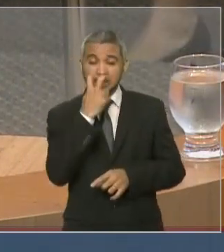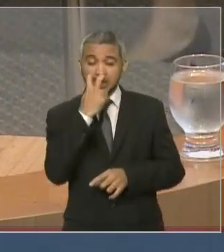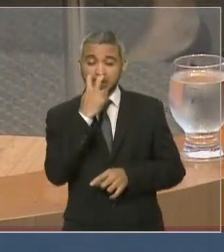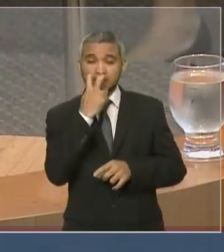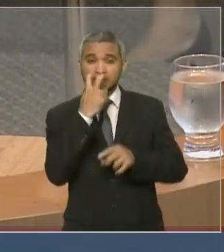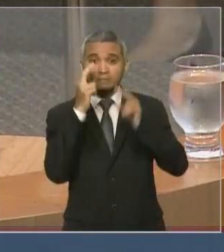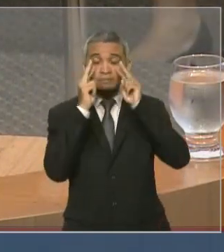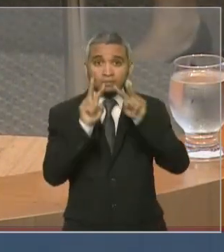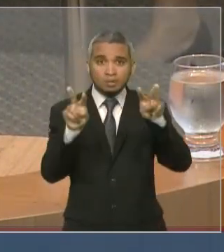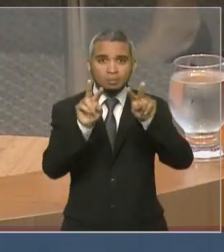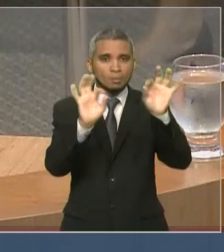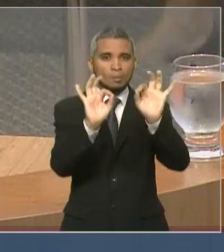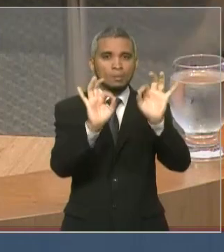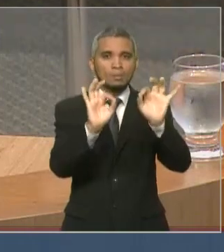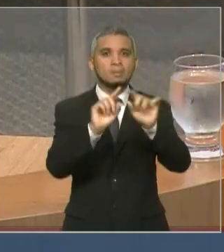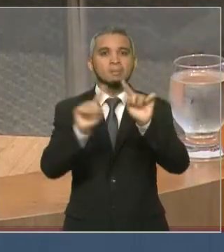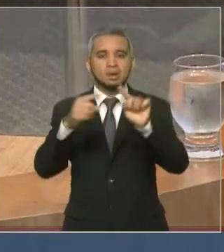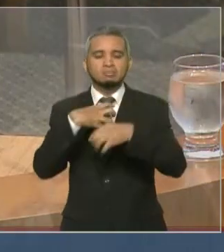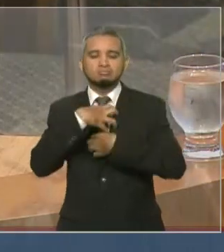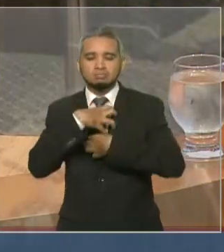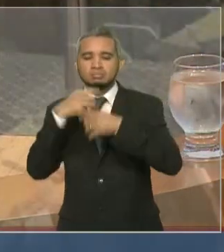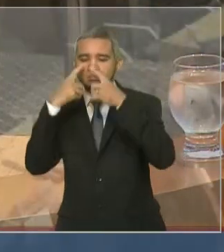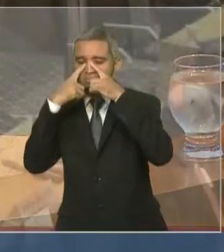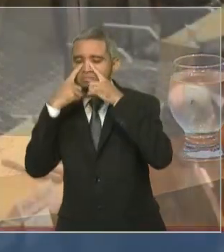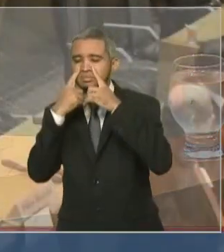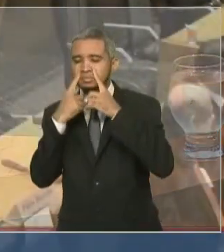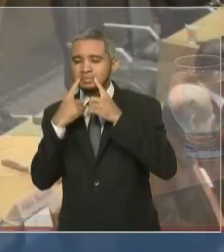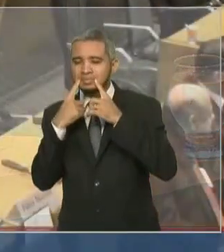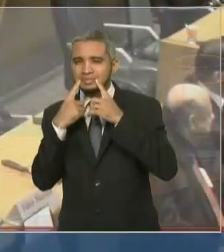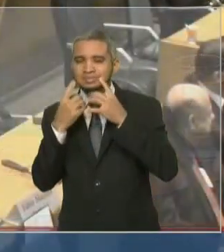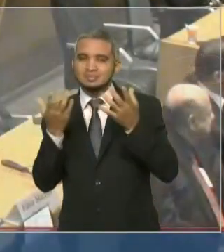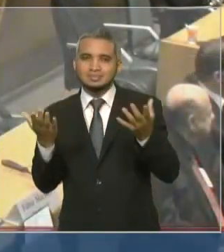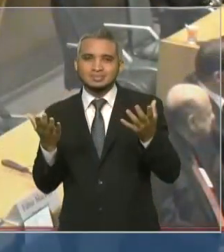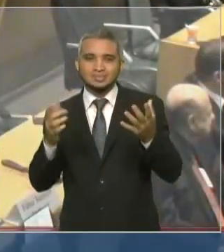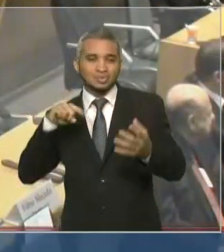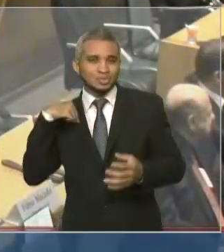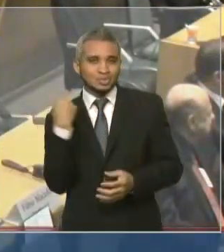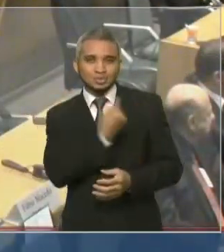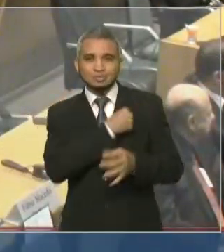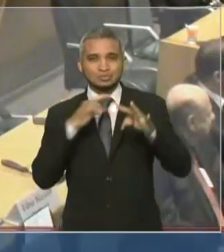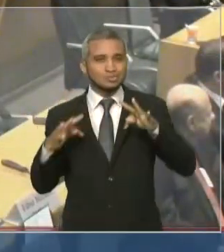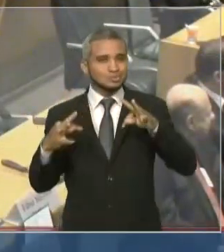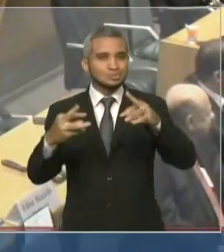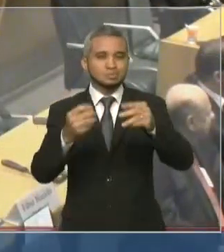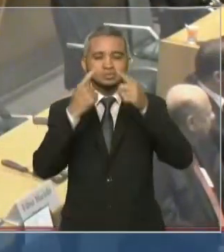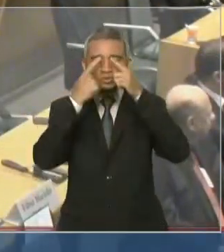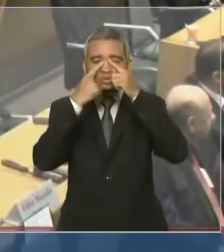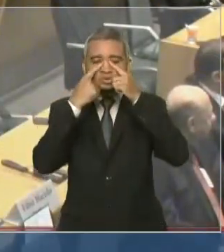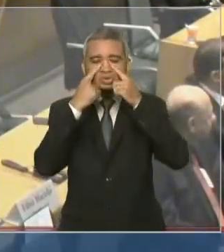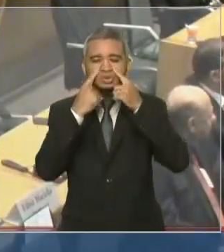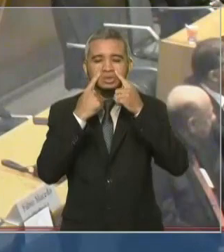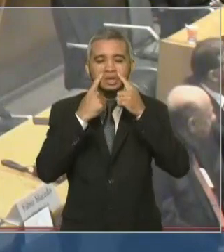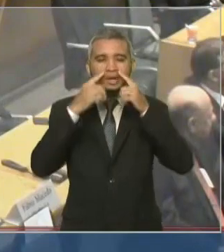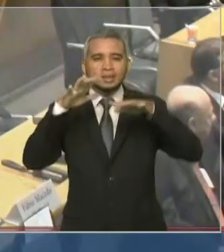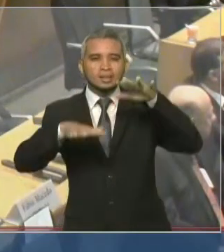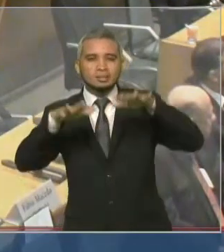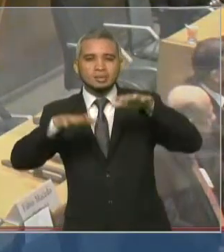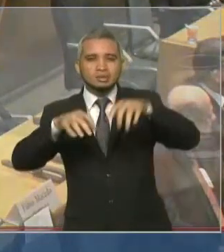nós choramos, depende do momento. Eu, por exemplo, no momento, eu sinto que